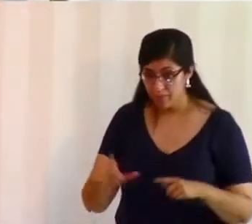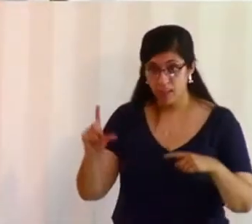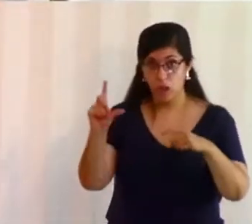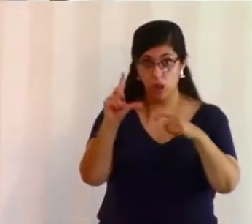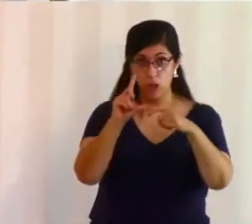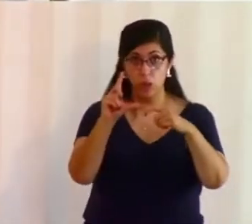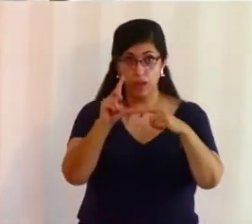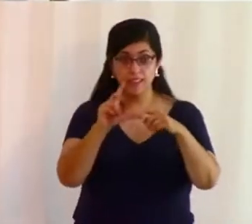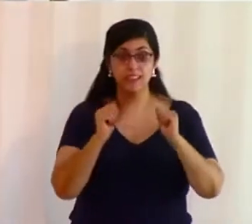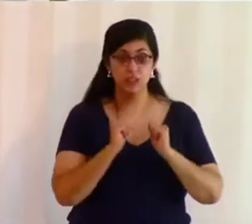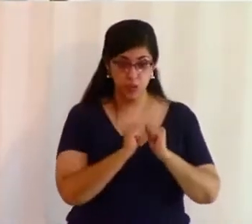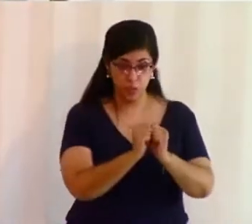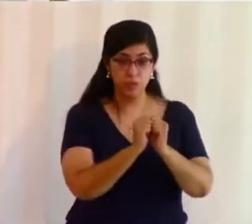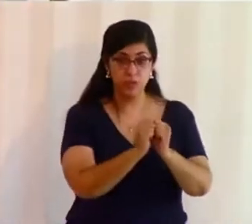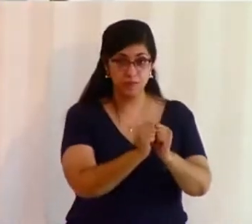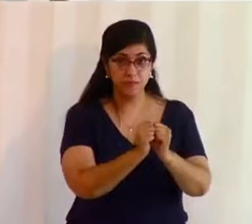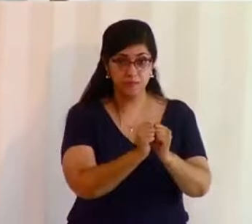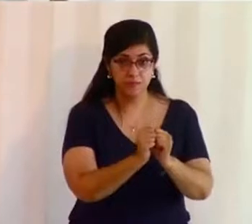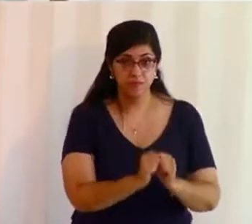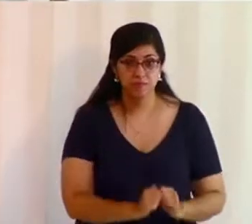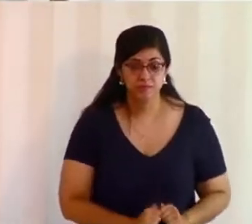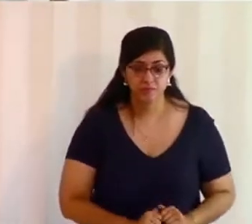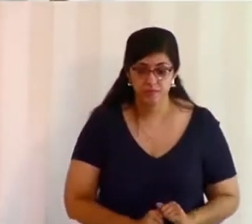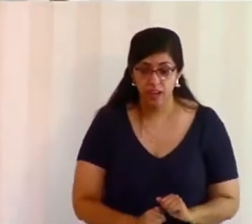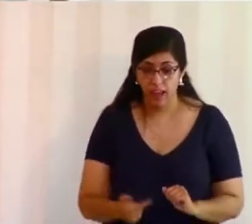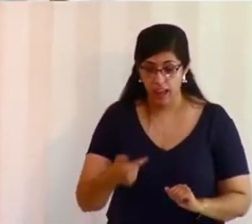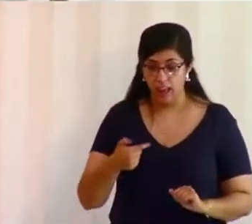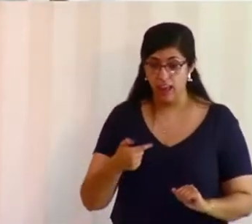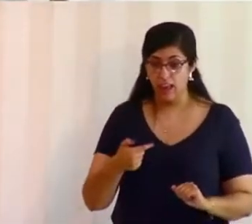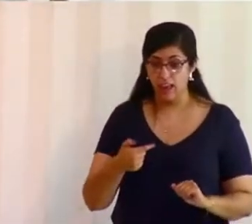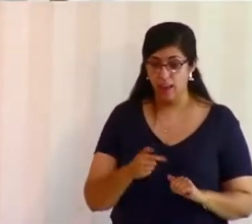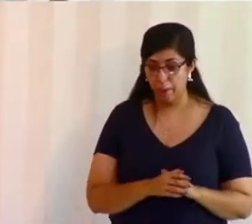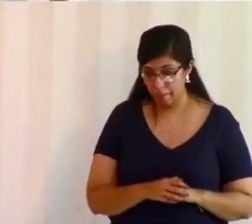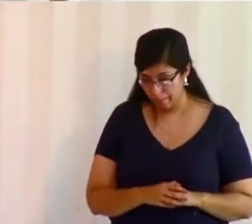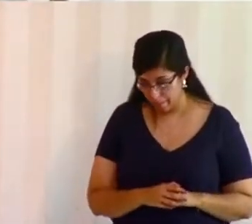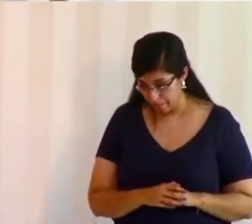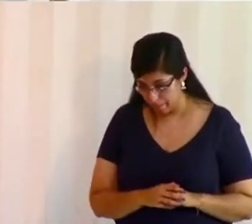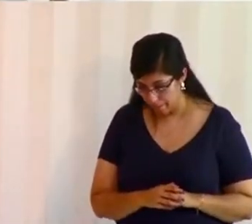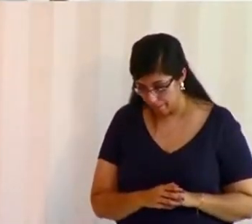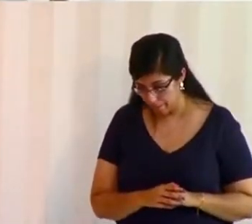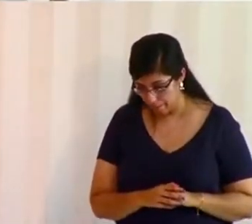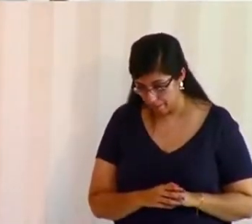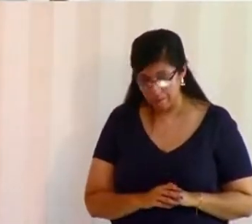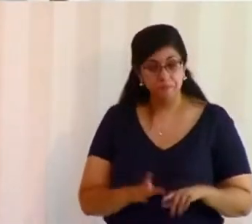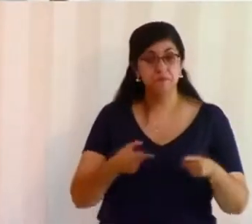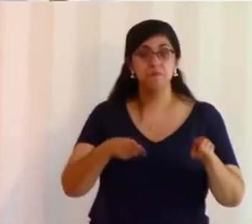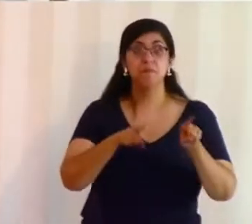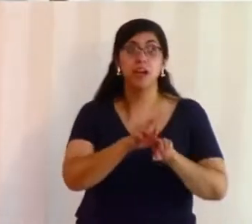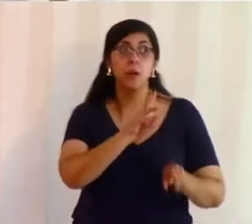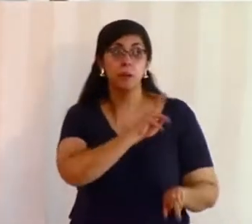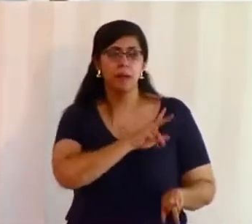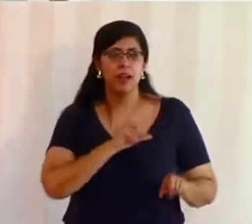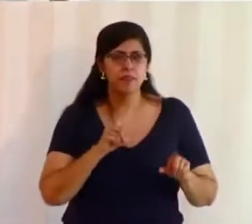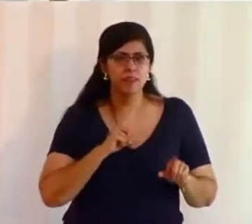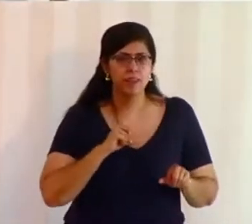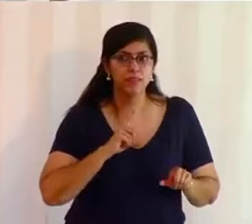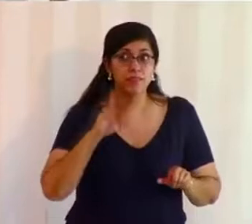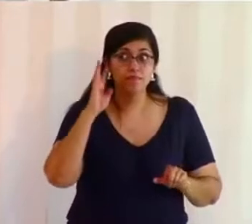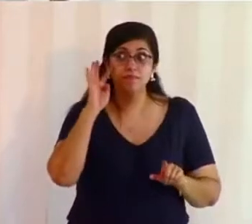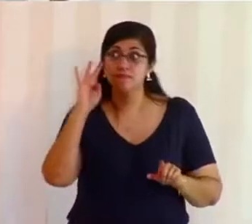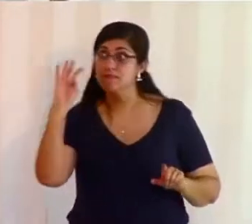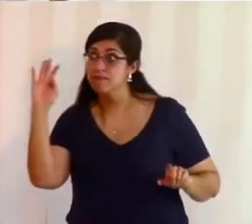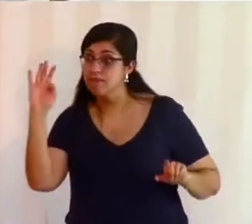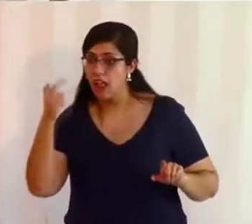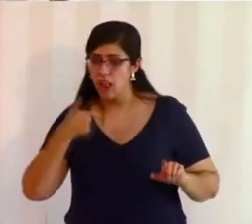se inclui na equipe. Por isso que ele diz: assim que teve a visão, imediatamente procuramos partir